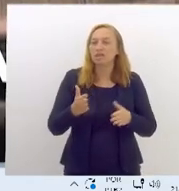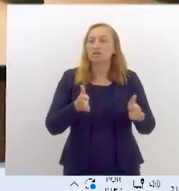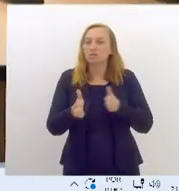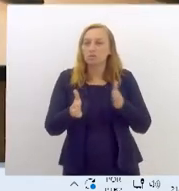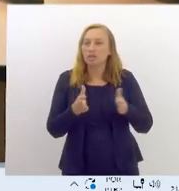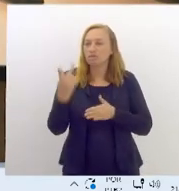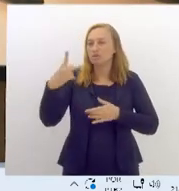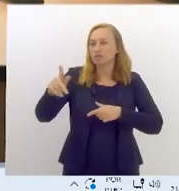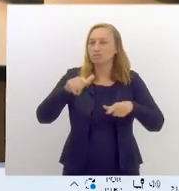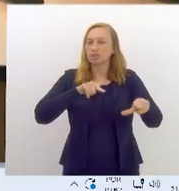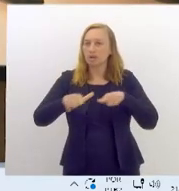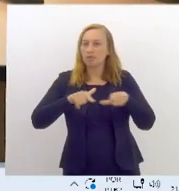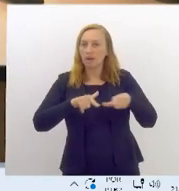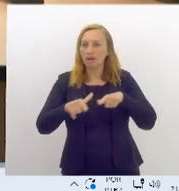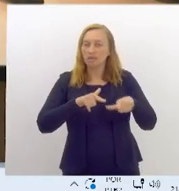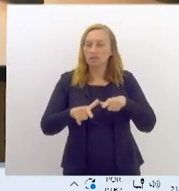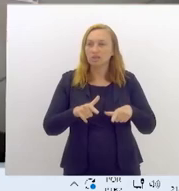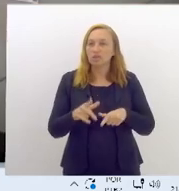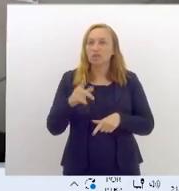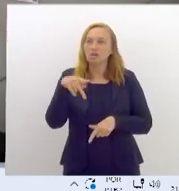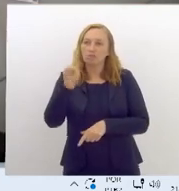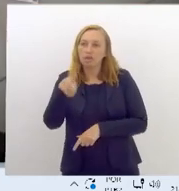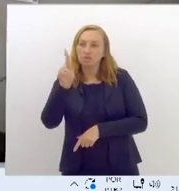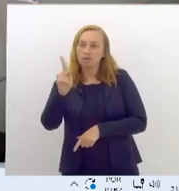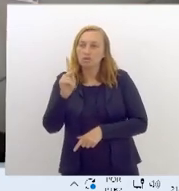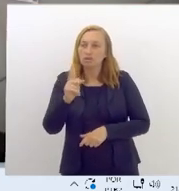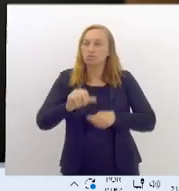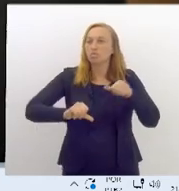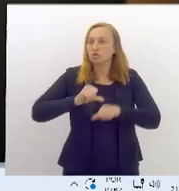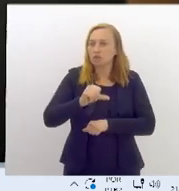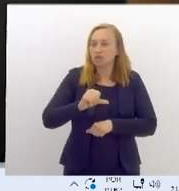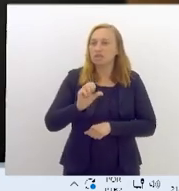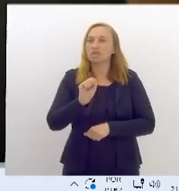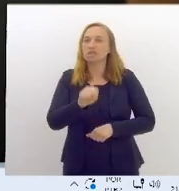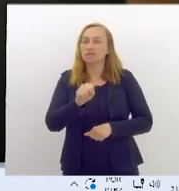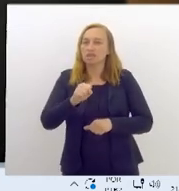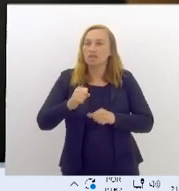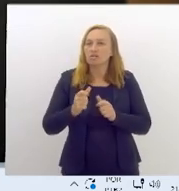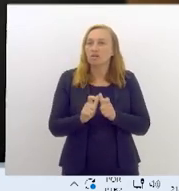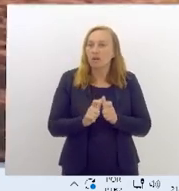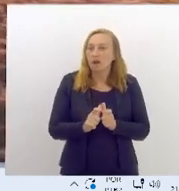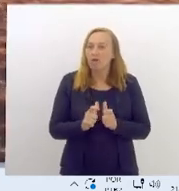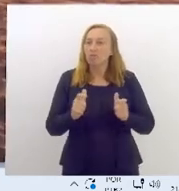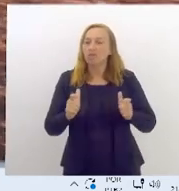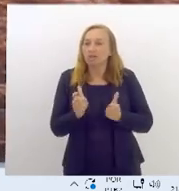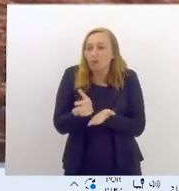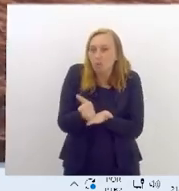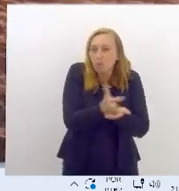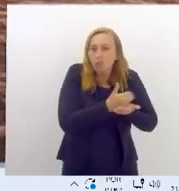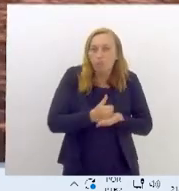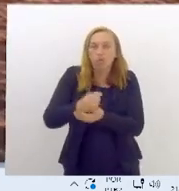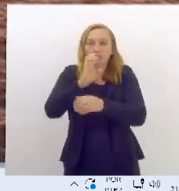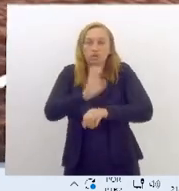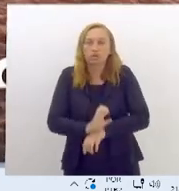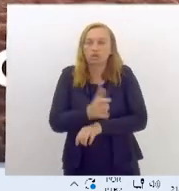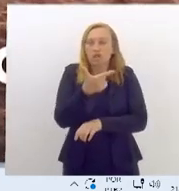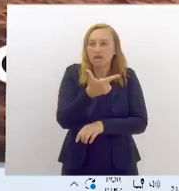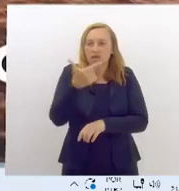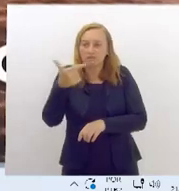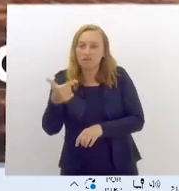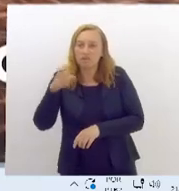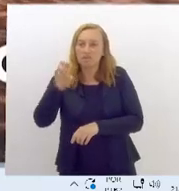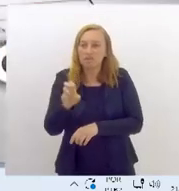sua gestão se destaca dos royalties que garantiu mudanças que vão aumentar a arrecadação do Estado em